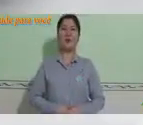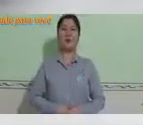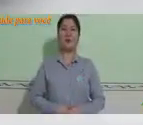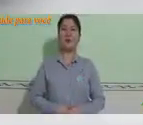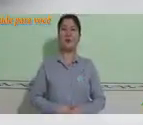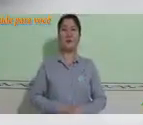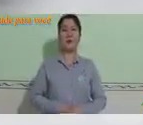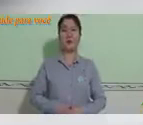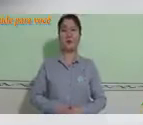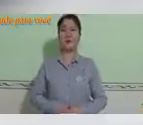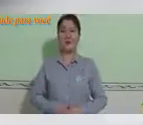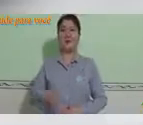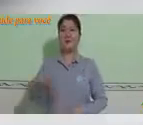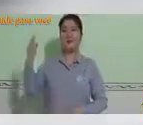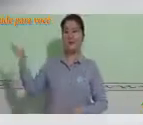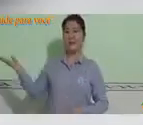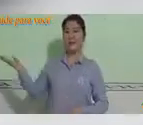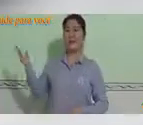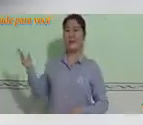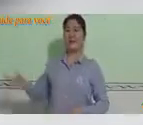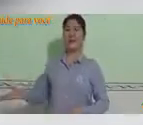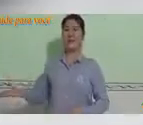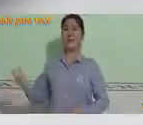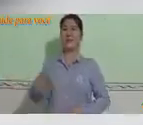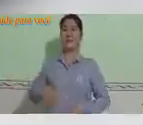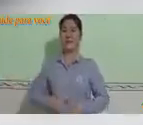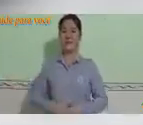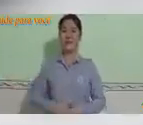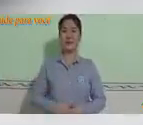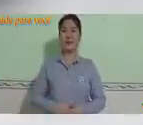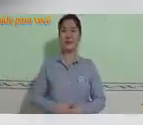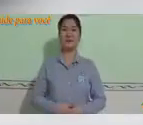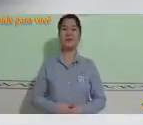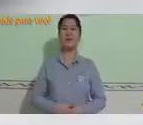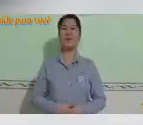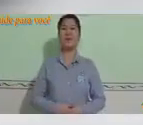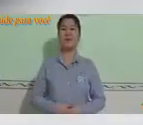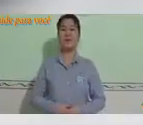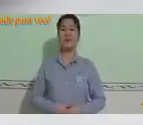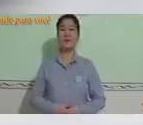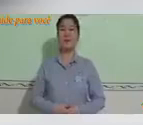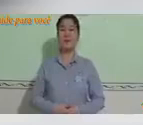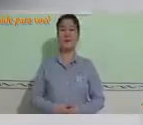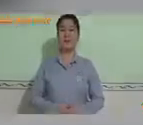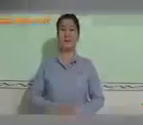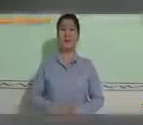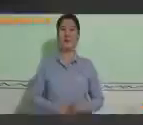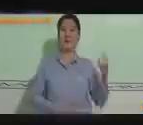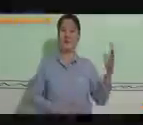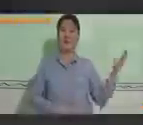O que fazer 2. É necessário consultar-se como clínico geral ou angiologista, vírgula, que farão uma